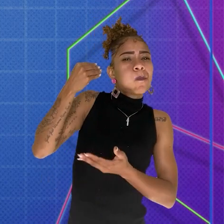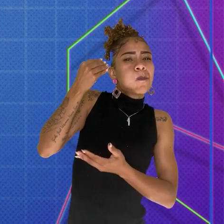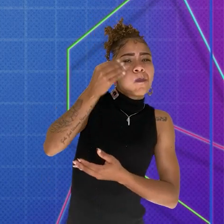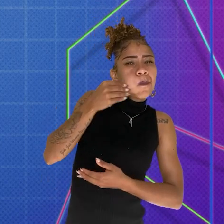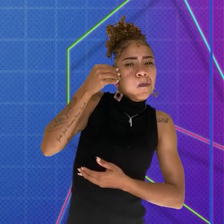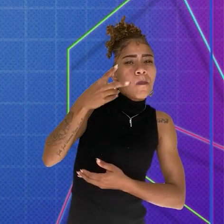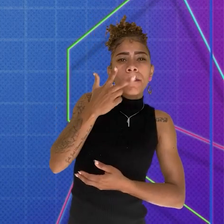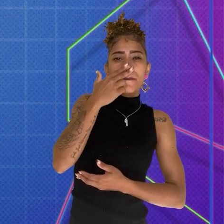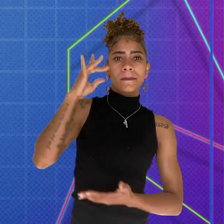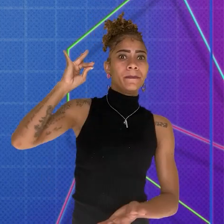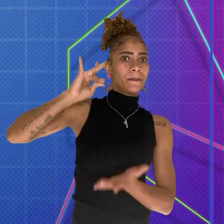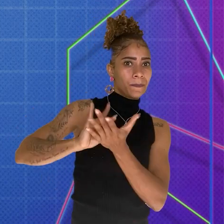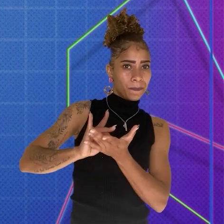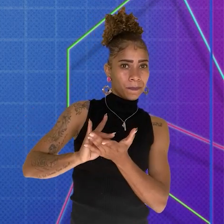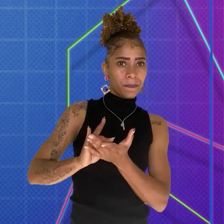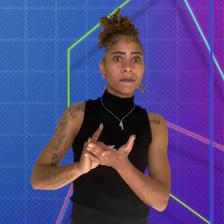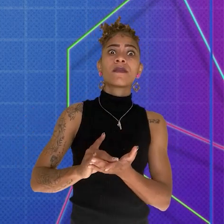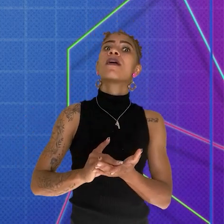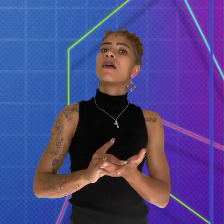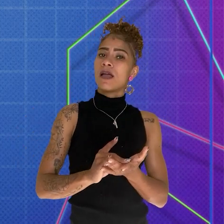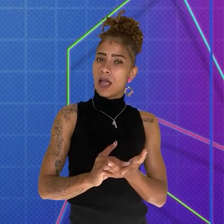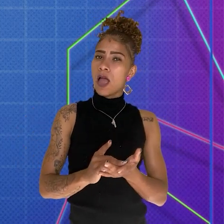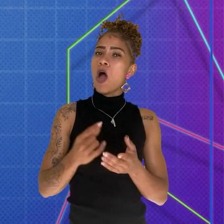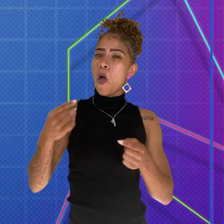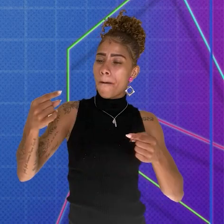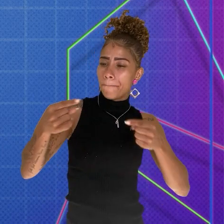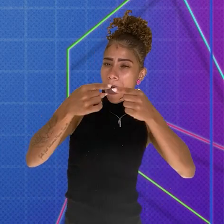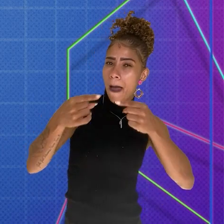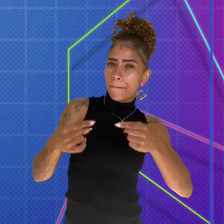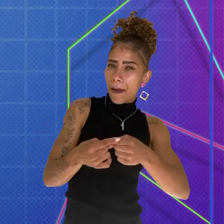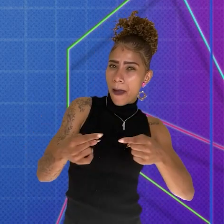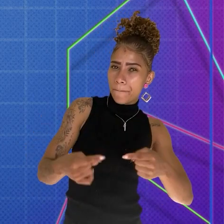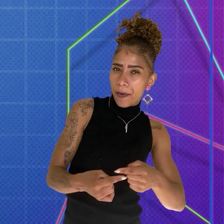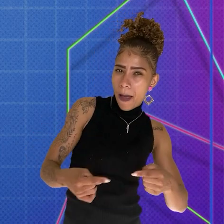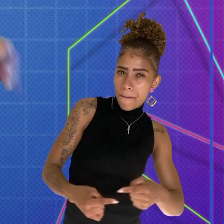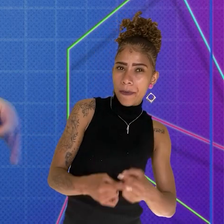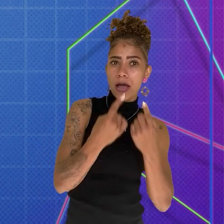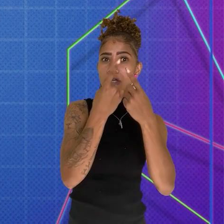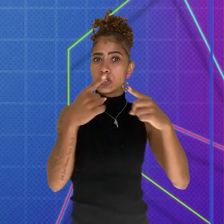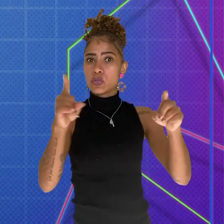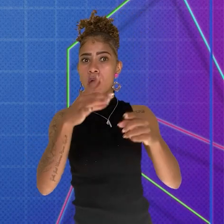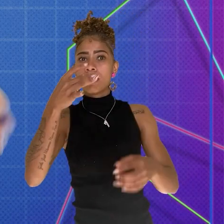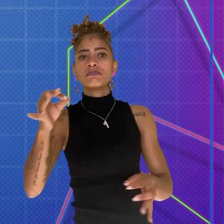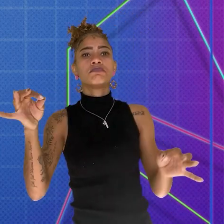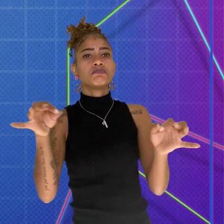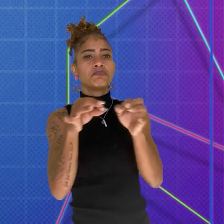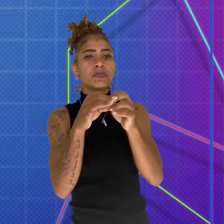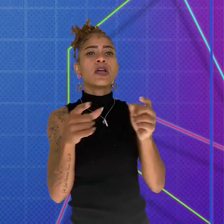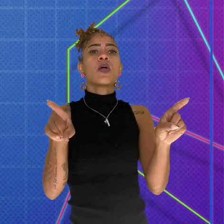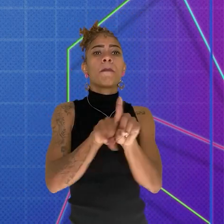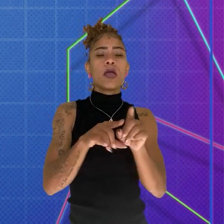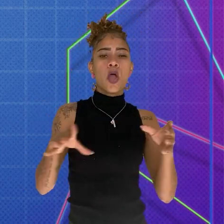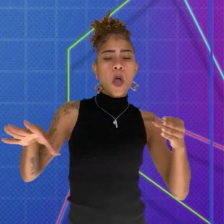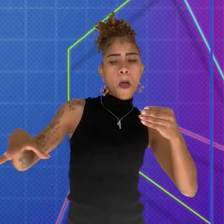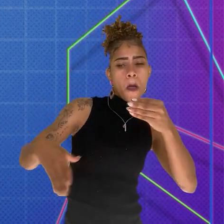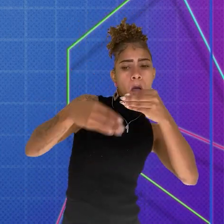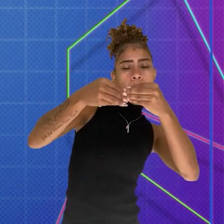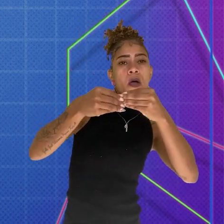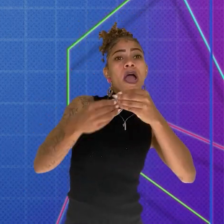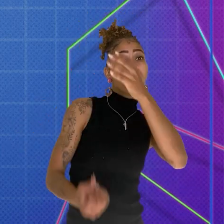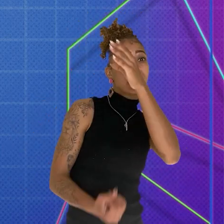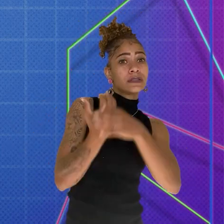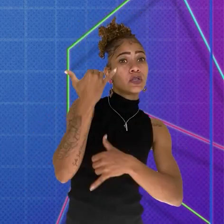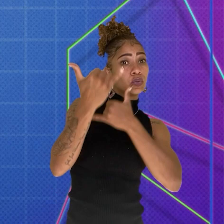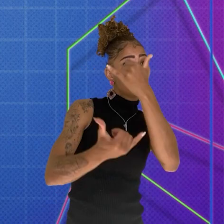criar uma experiência mais realista. Combinado com outras técnicas de áudio, como efeitos sonoros, realistas e trilha sonora envolvente,